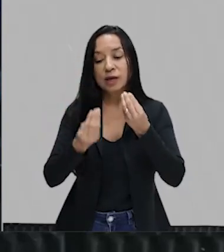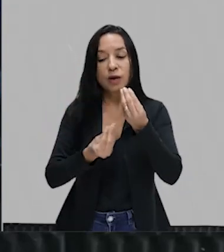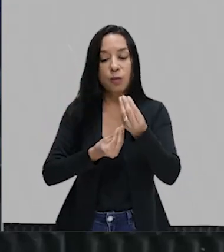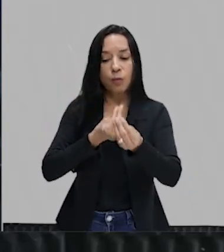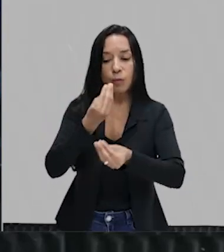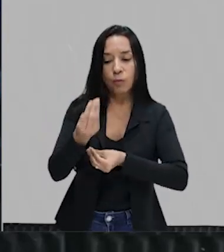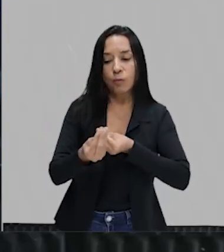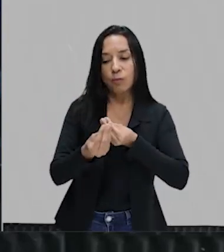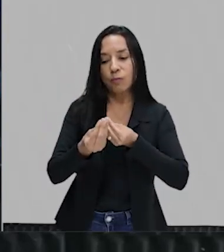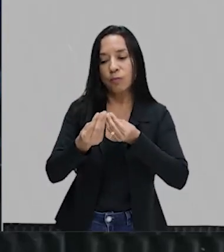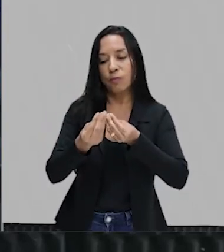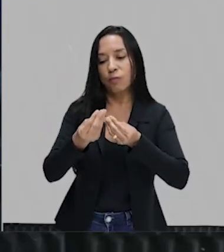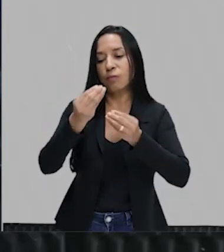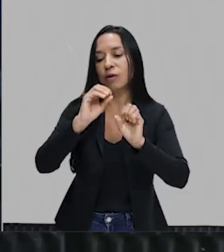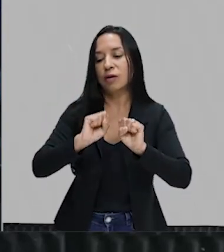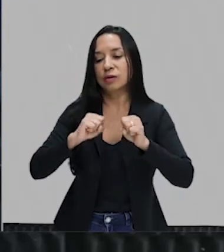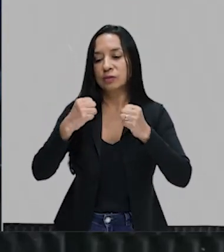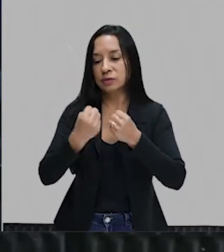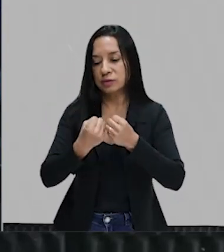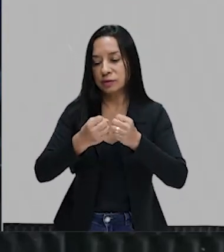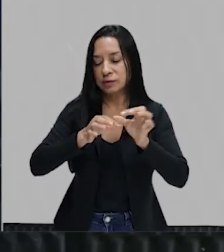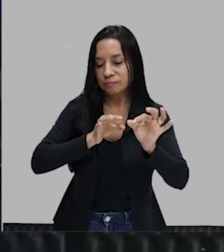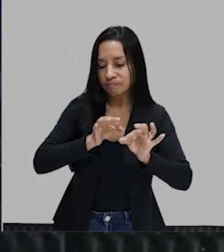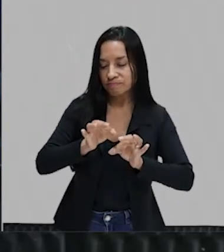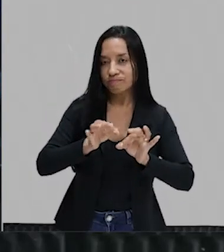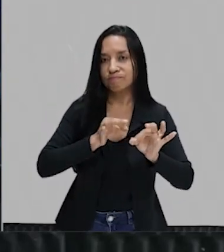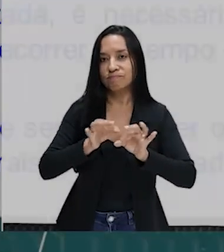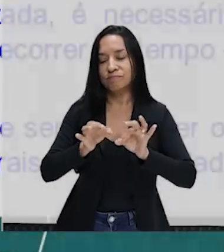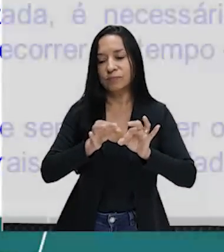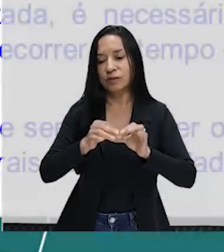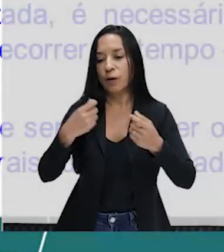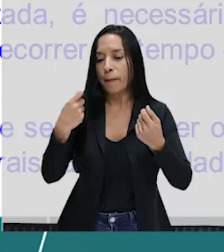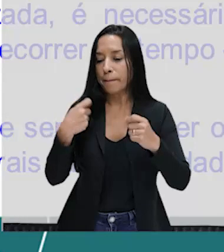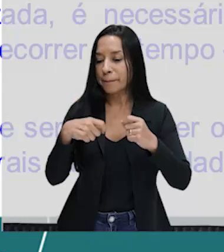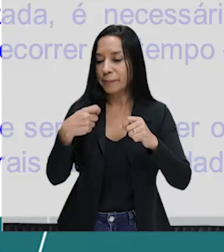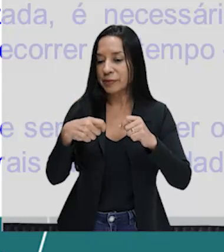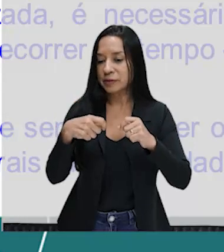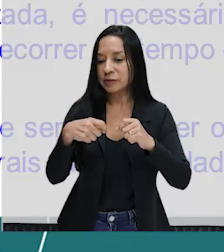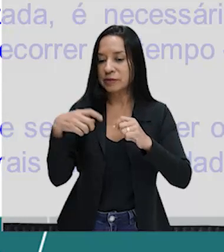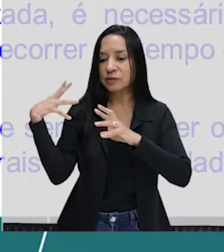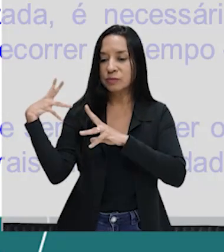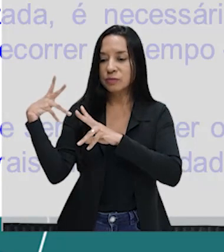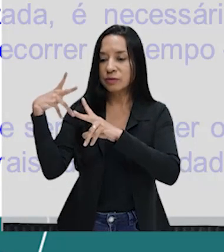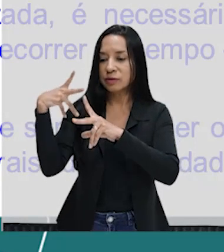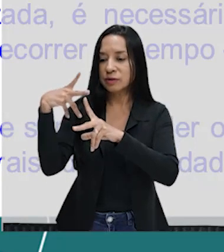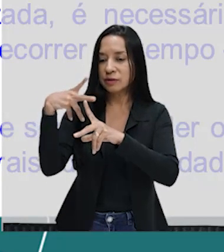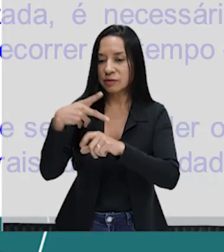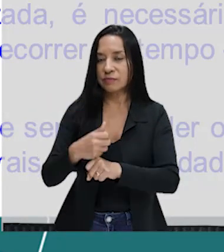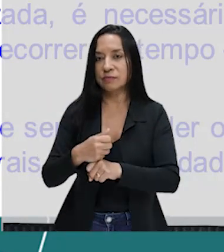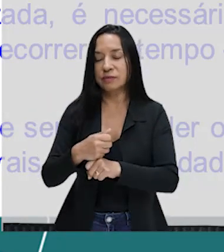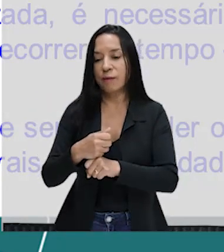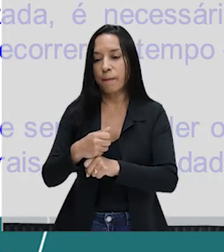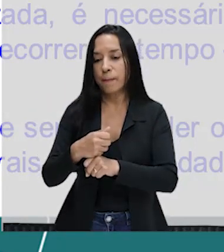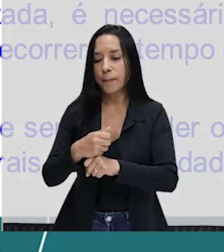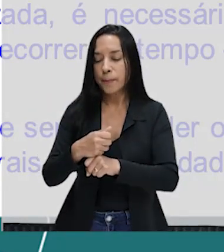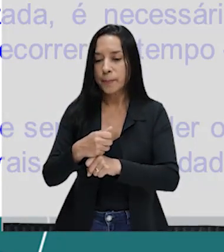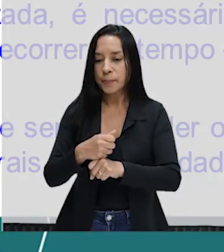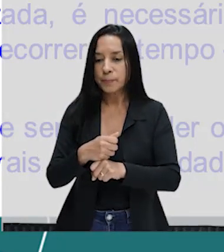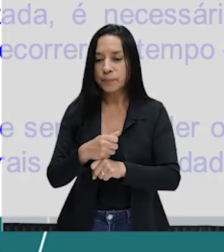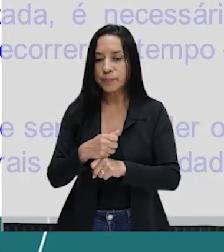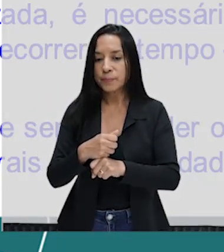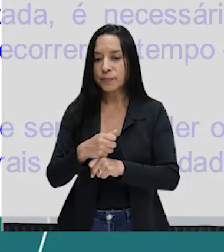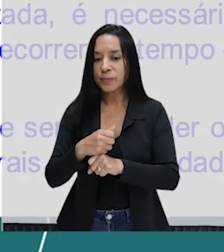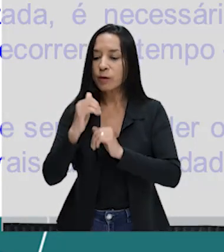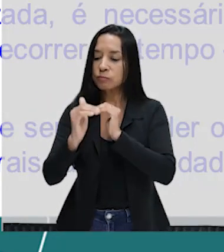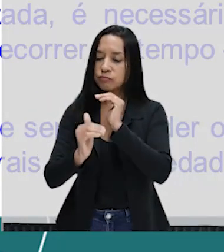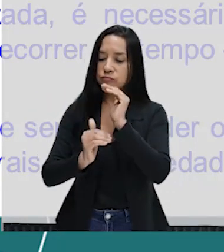determinada sociedade está organizada, é necessário fazer uma retomada, né, do